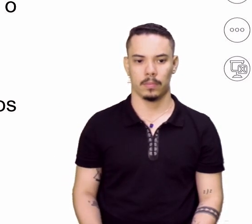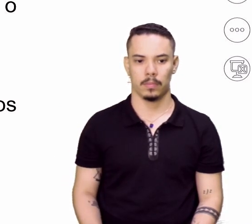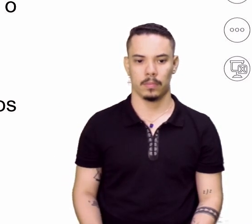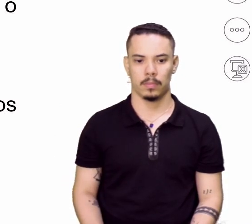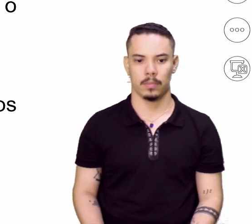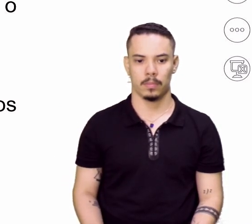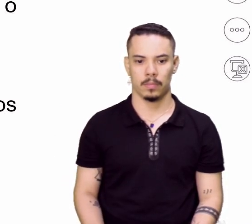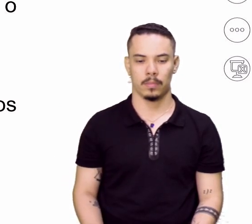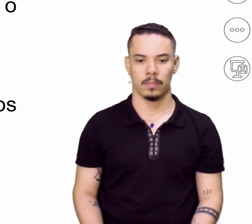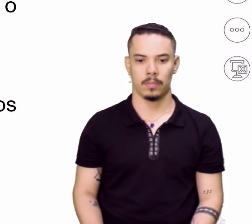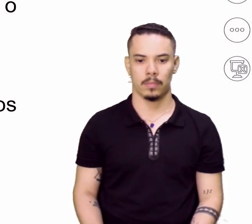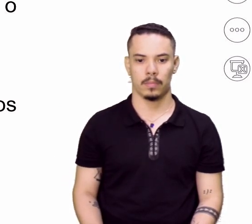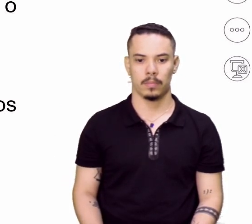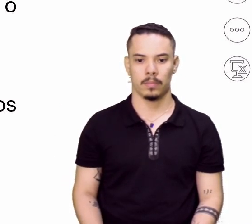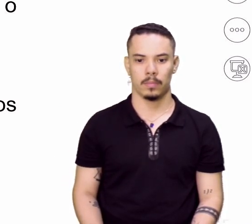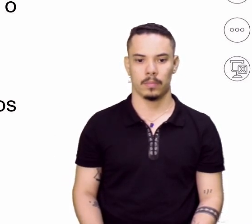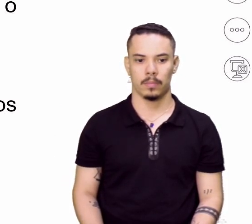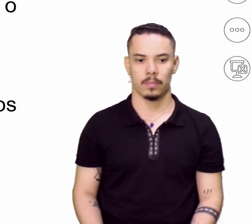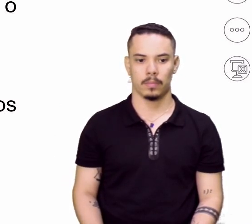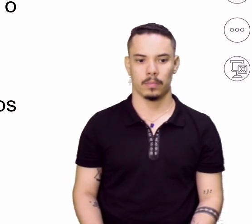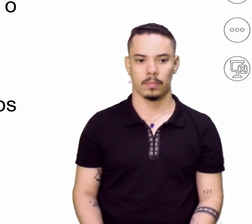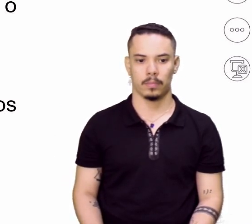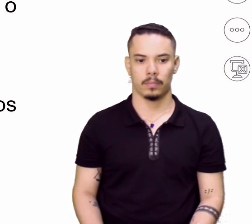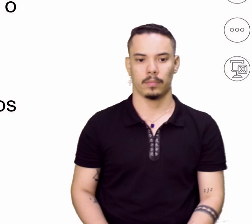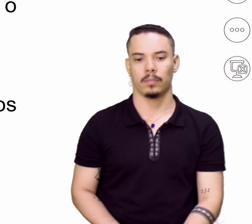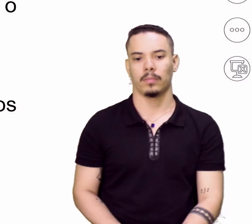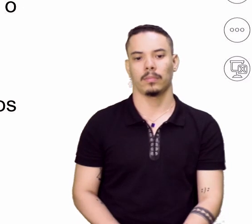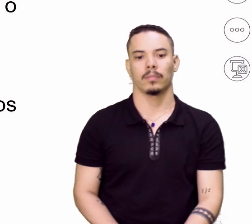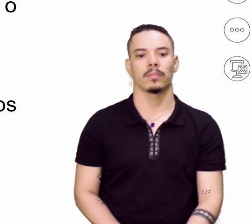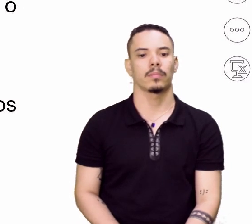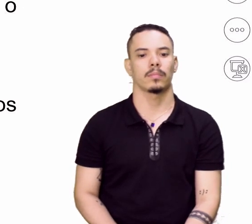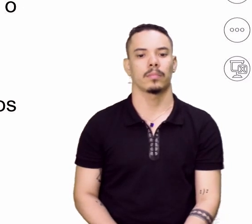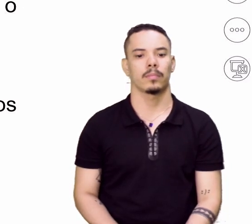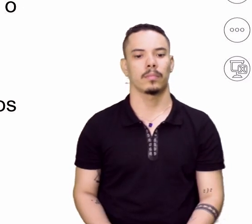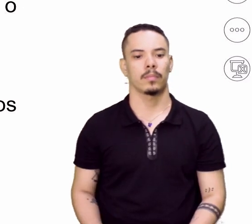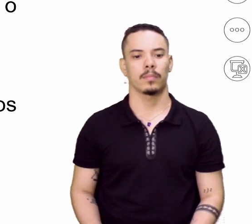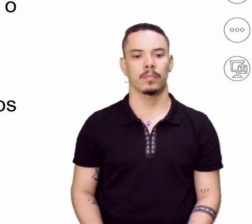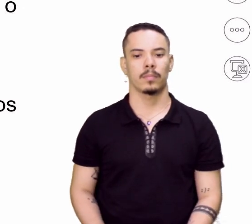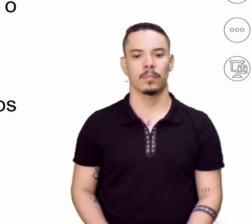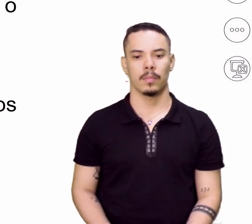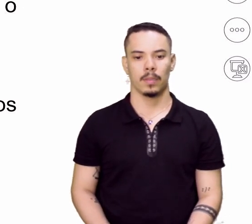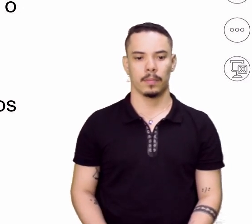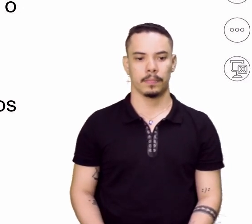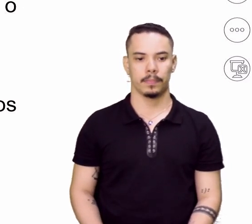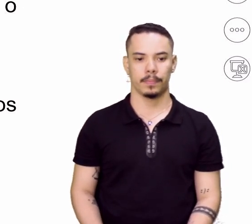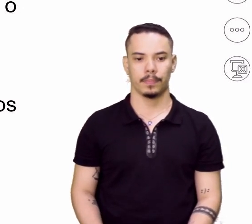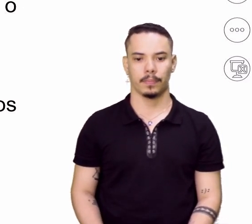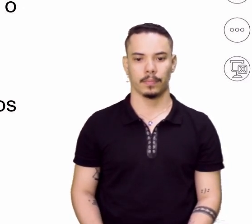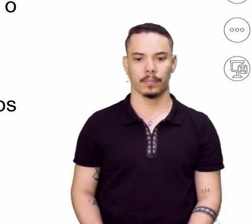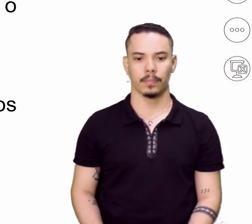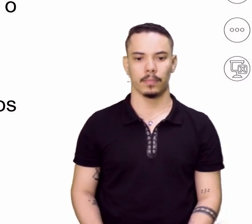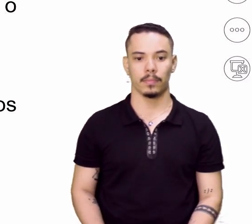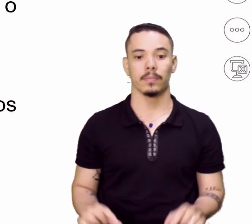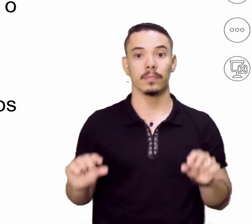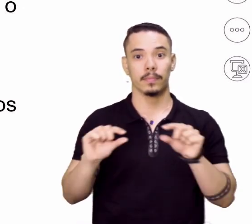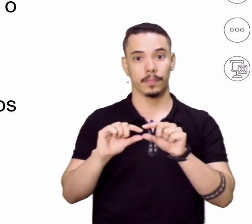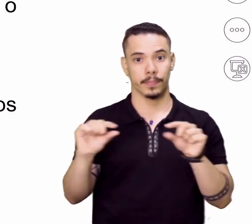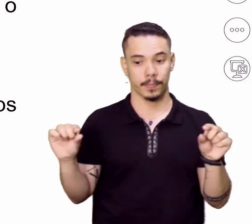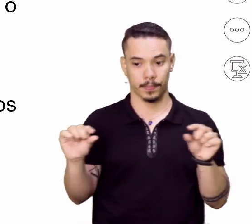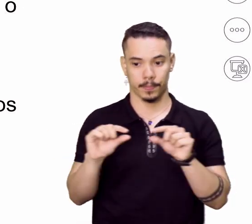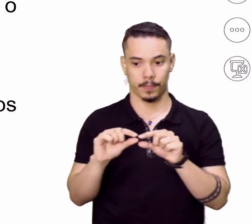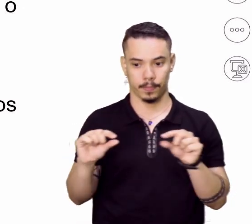E olha só, vamos lá. Em uma define relative clause, que é aquela oração